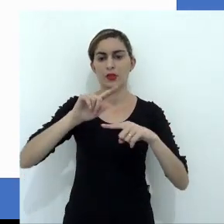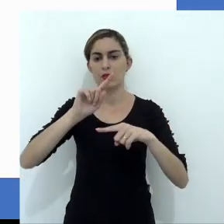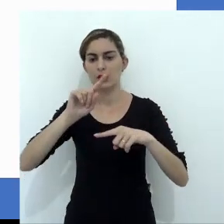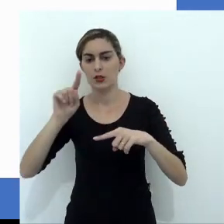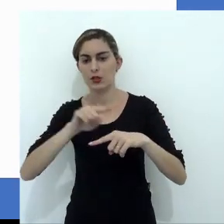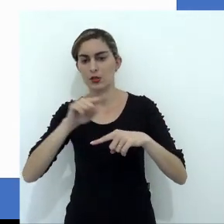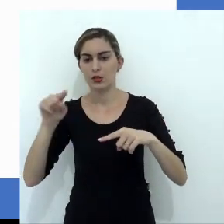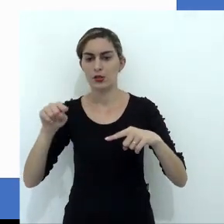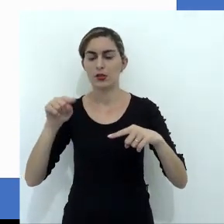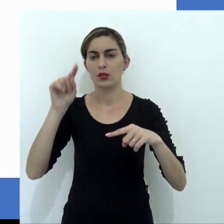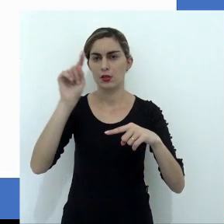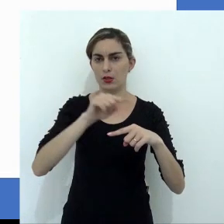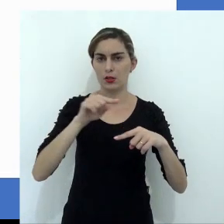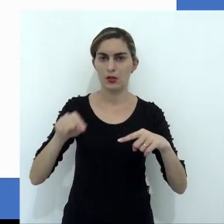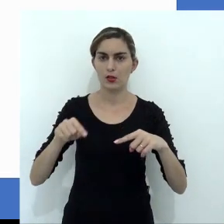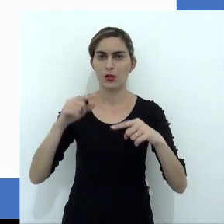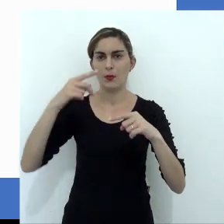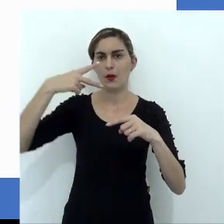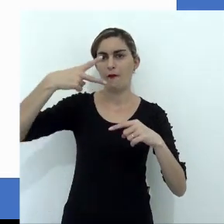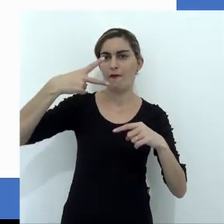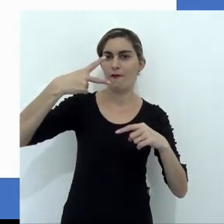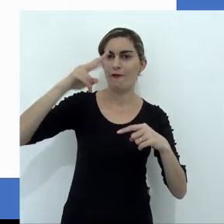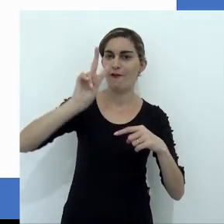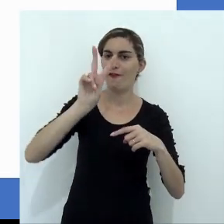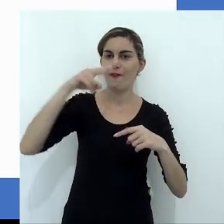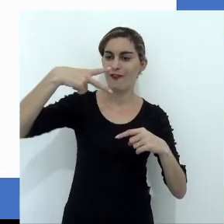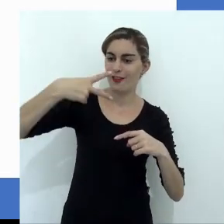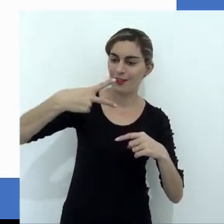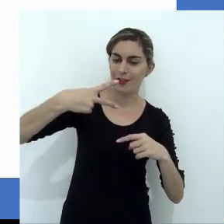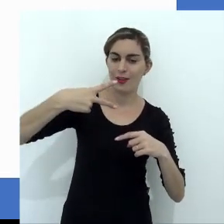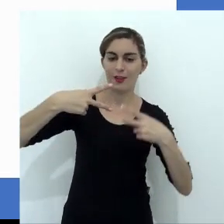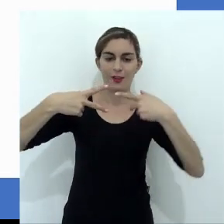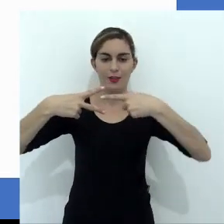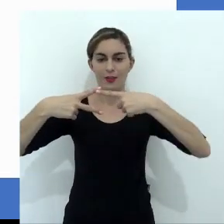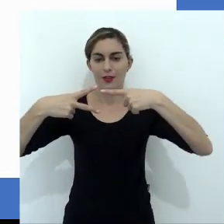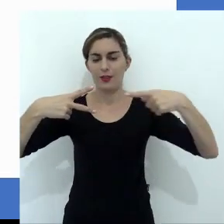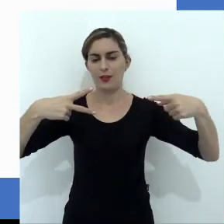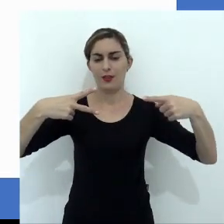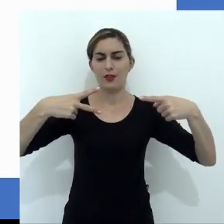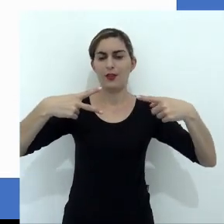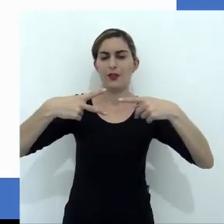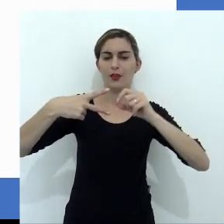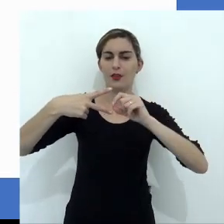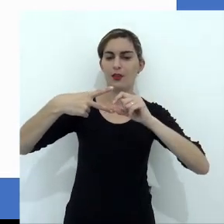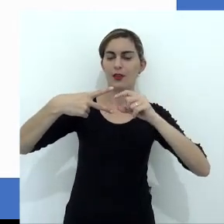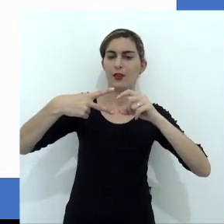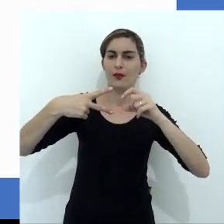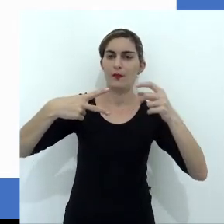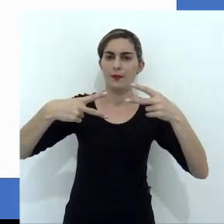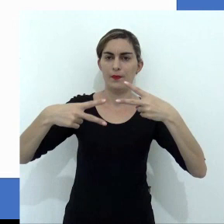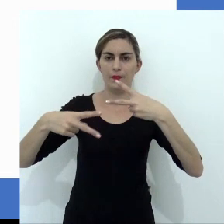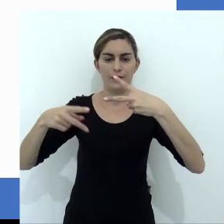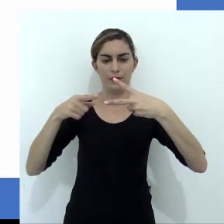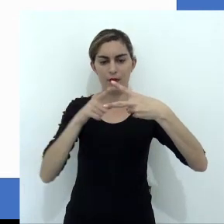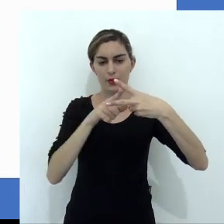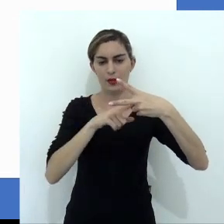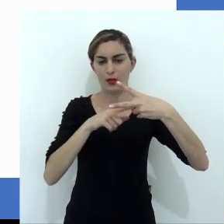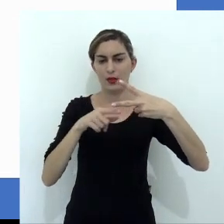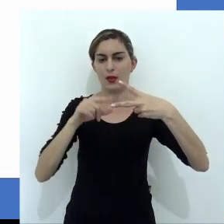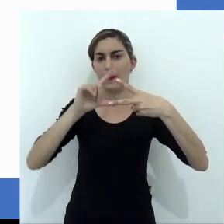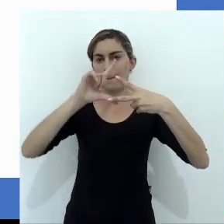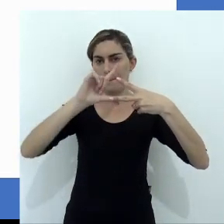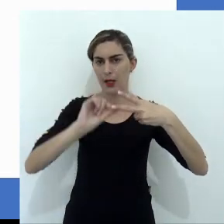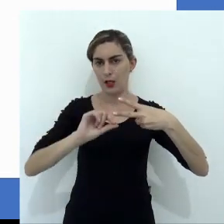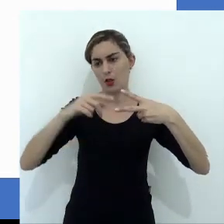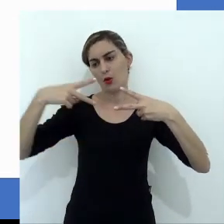sinalzinho, ó, aberto, parece uma letra V deitada. Aberto para o lado direito é o símbolo de menor que, tá? Mas também eu